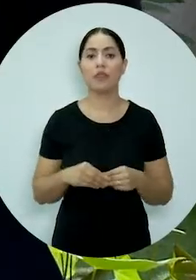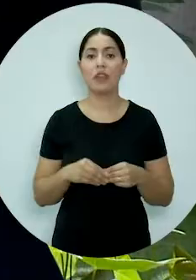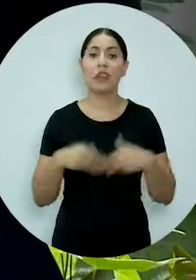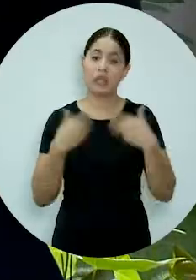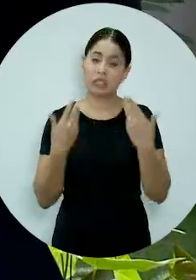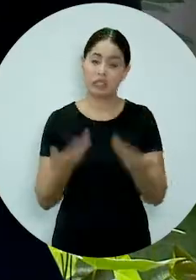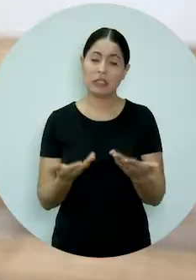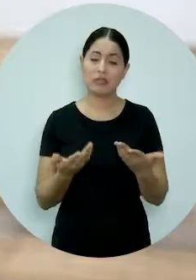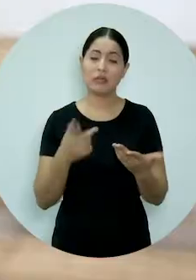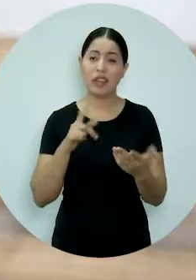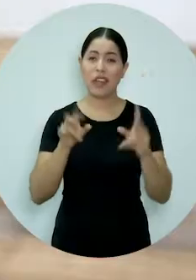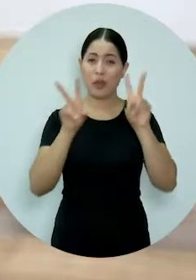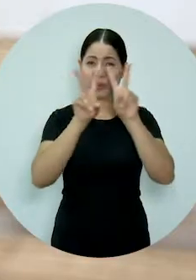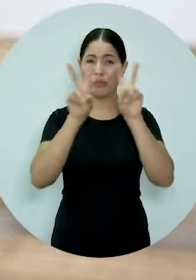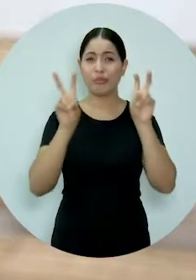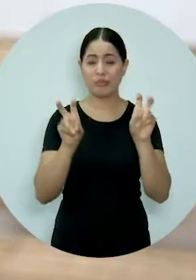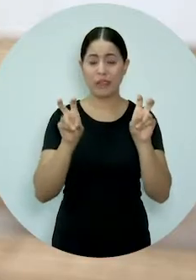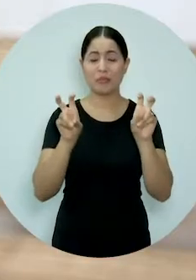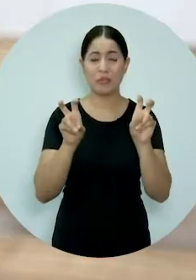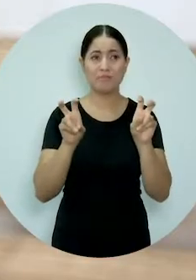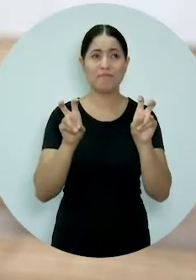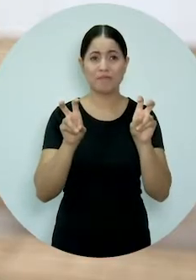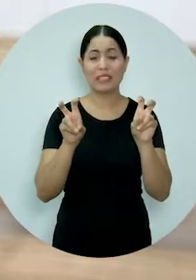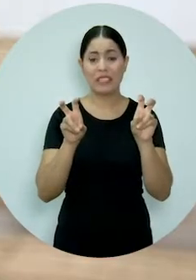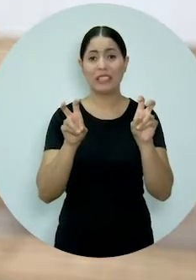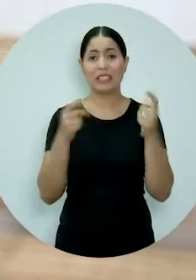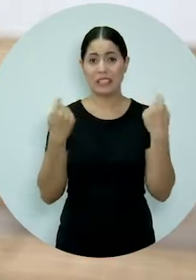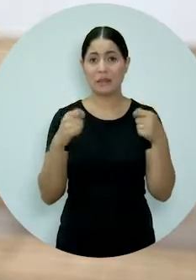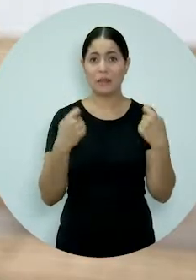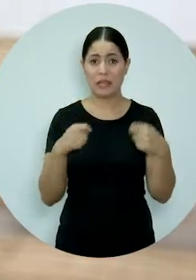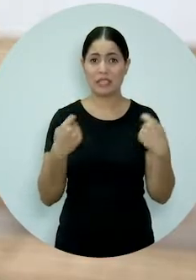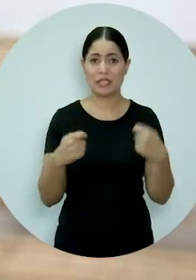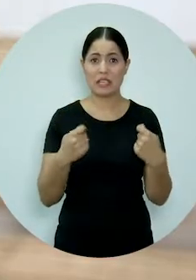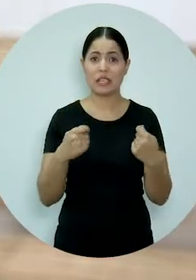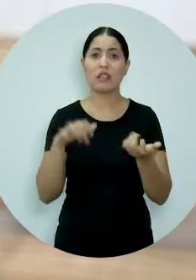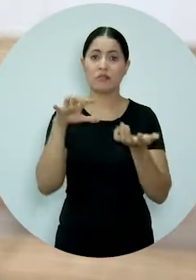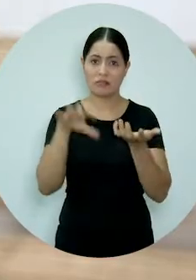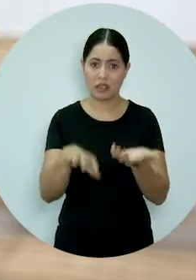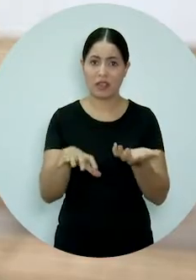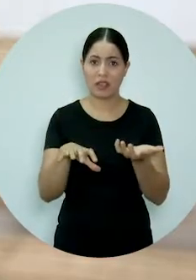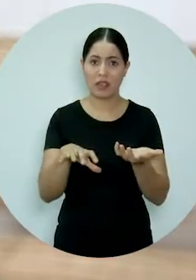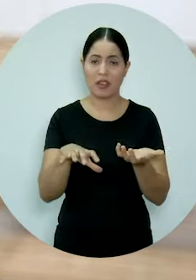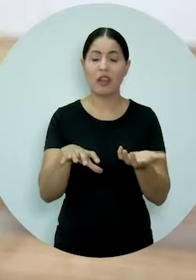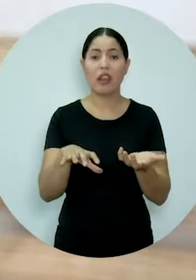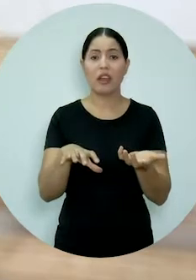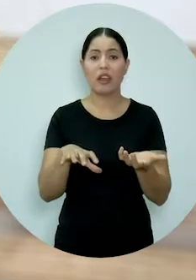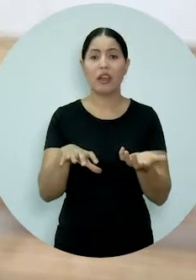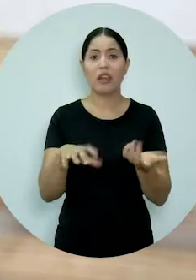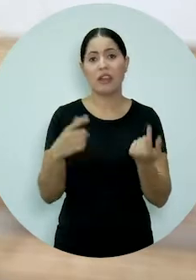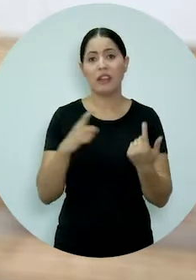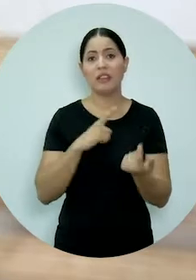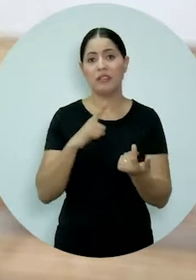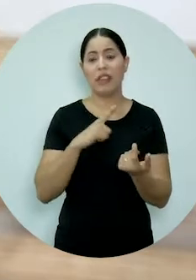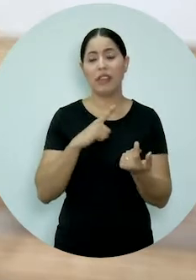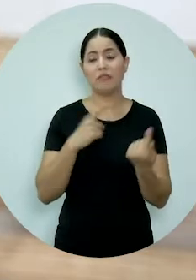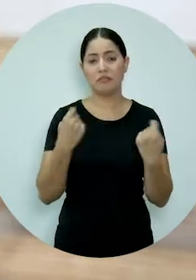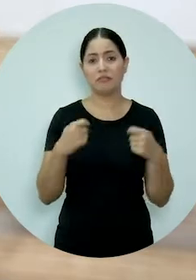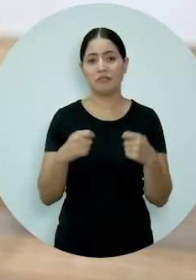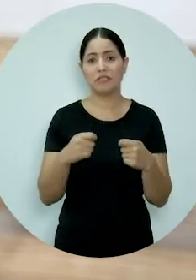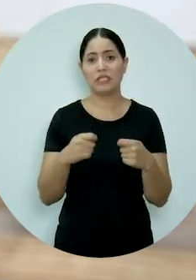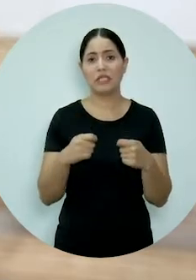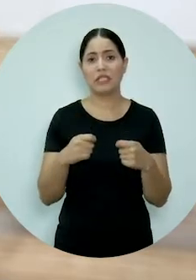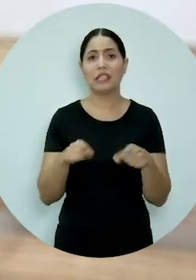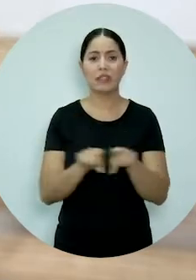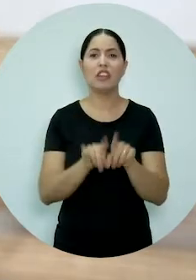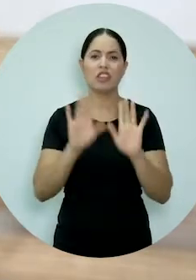da lavra. Portanto, é uma matéria que exige o pronunciamento do Congresso Nacional, né? Existem